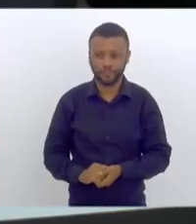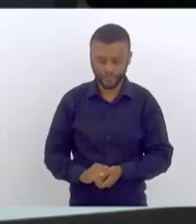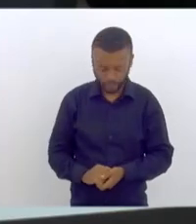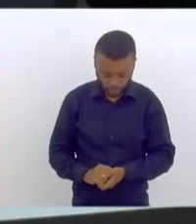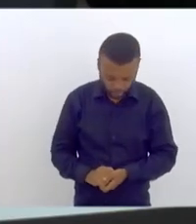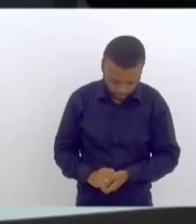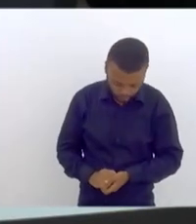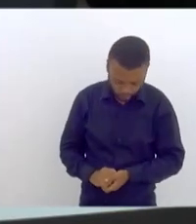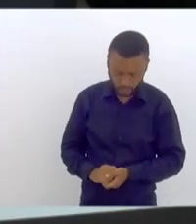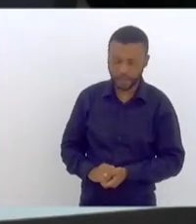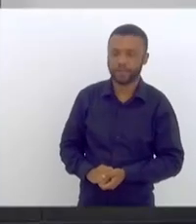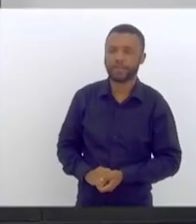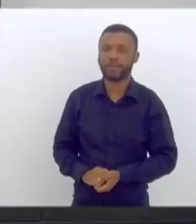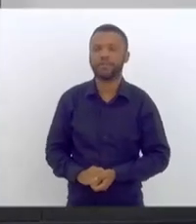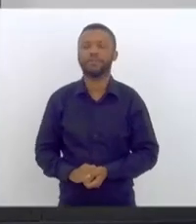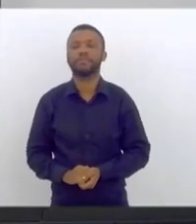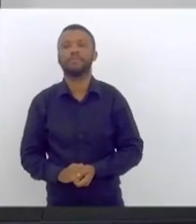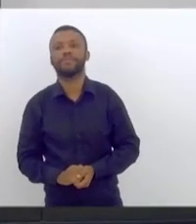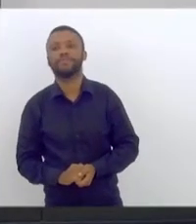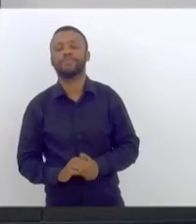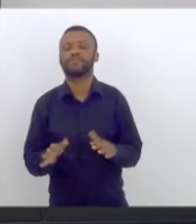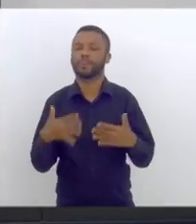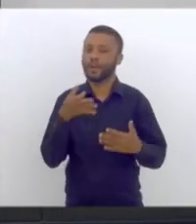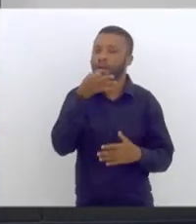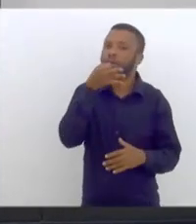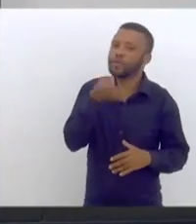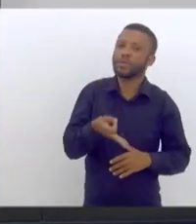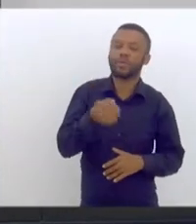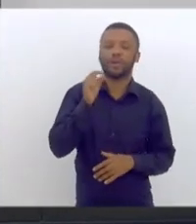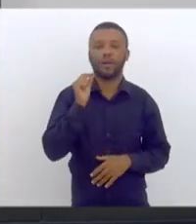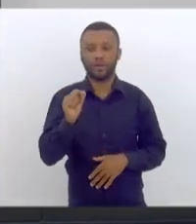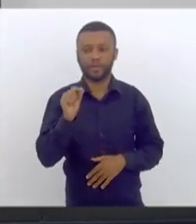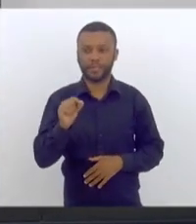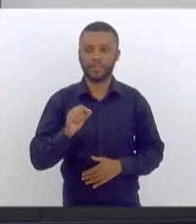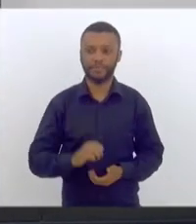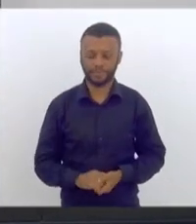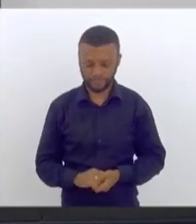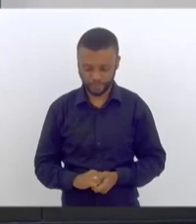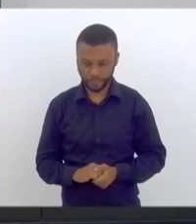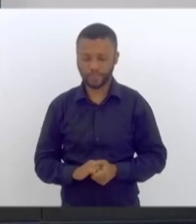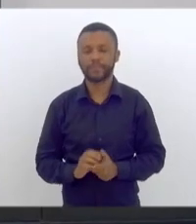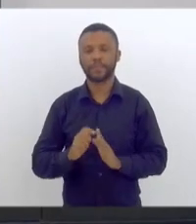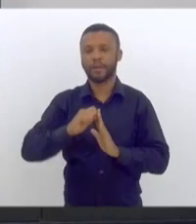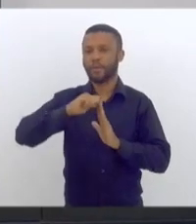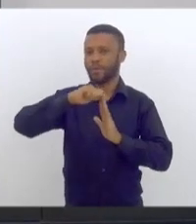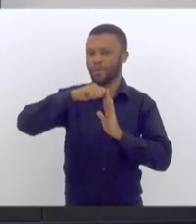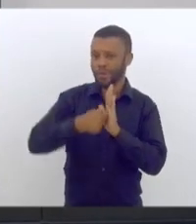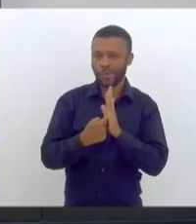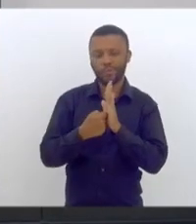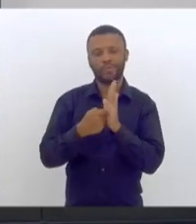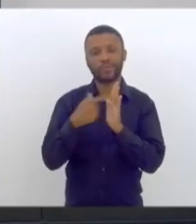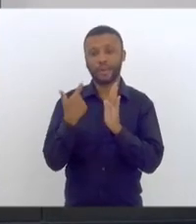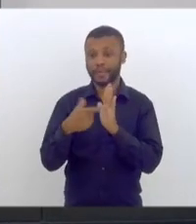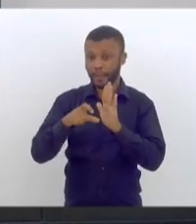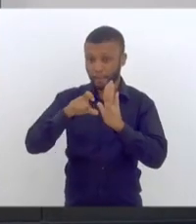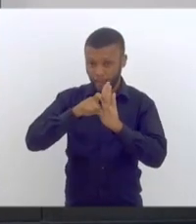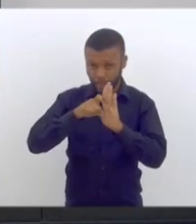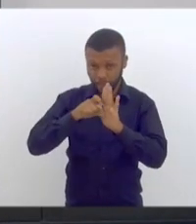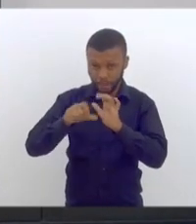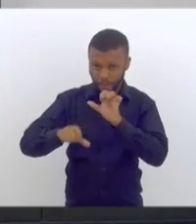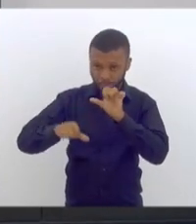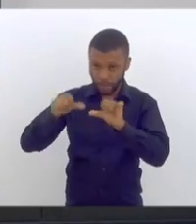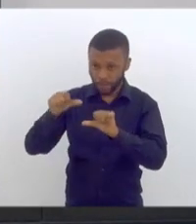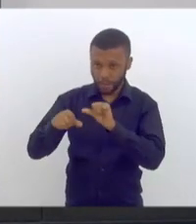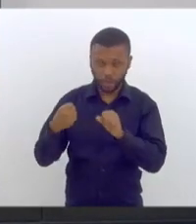sei eu ia sugerir que nesse nessa redação da nossa emenda modificativa 8